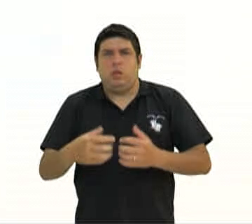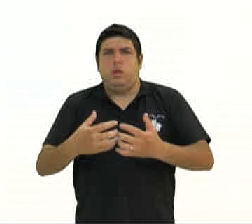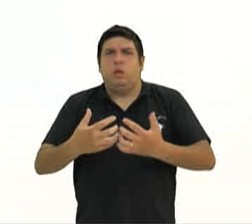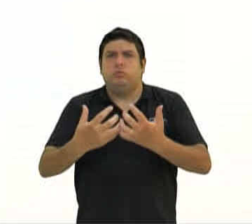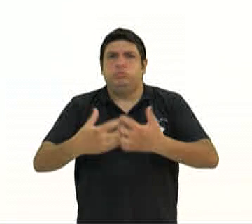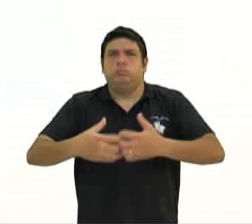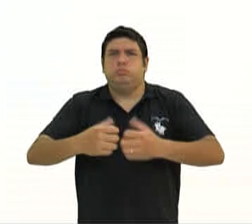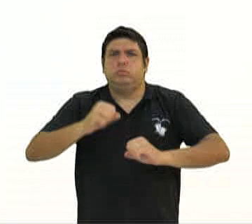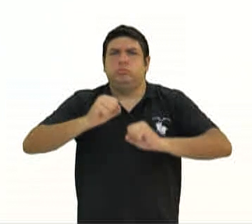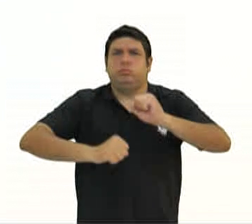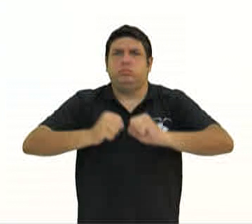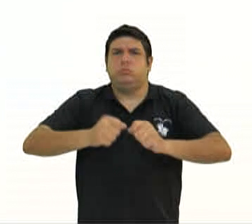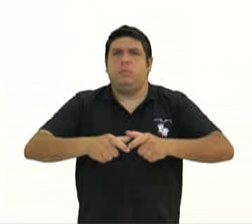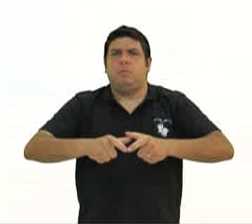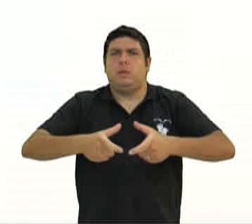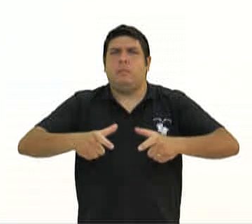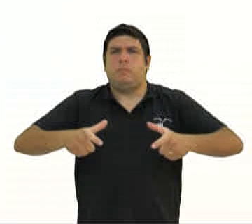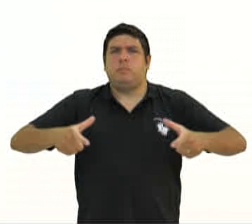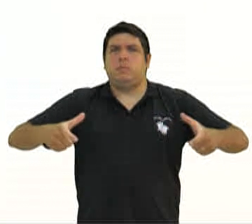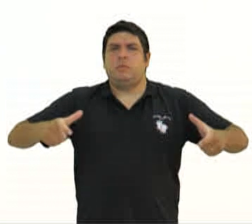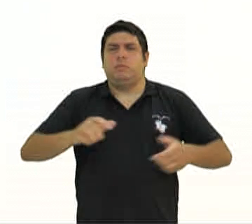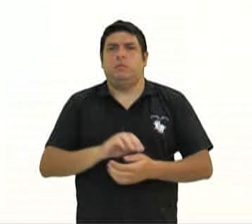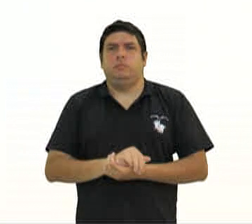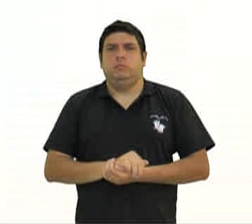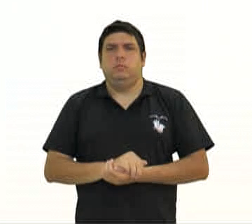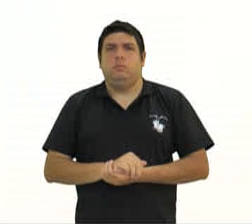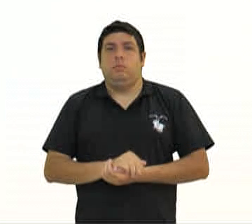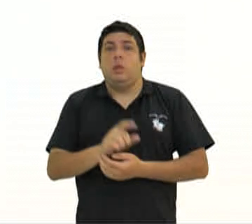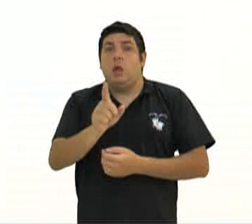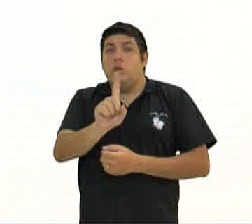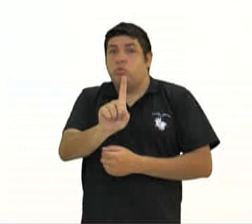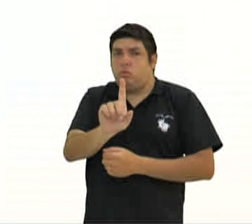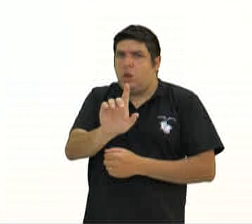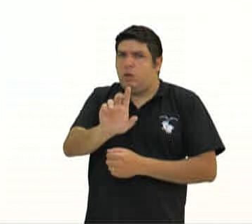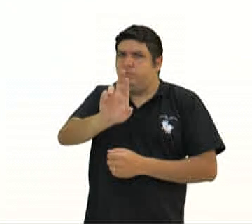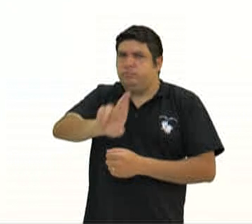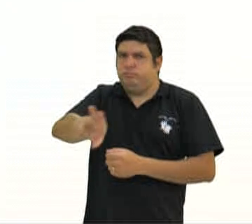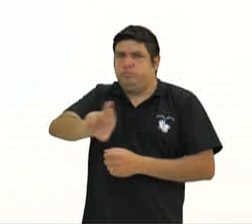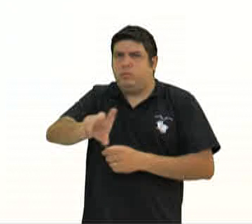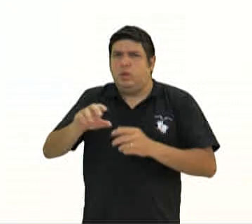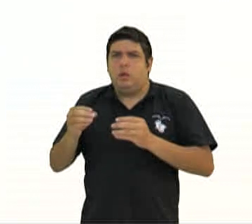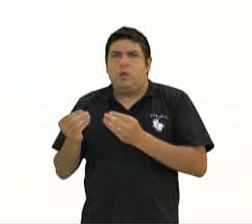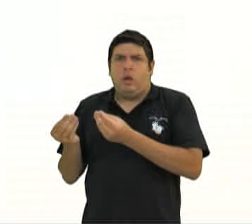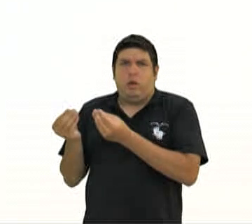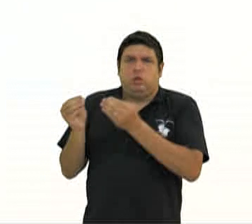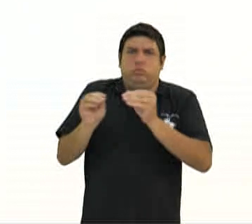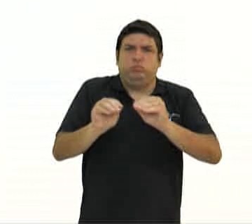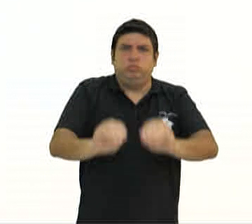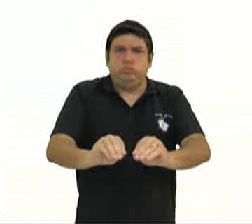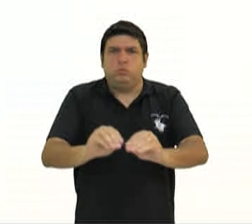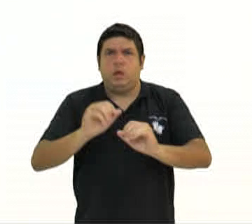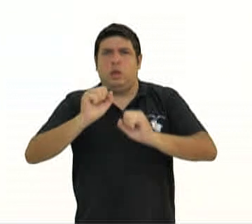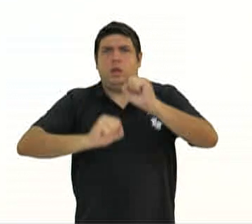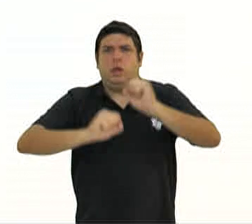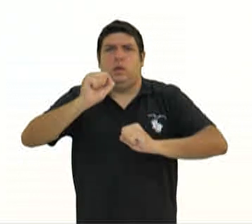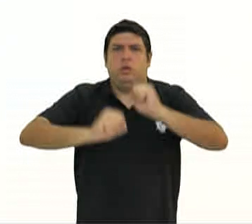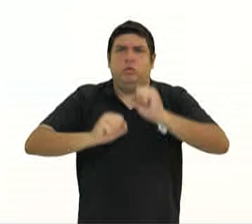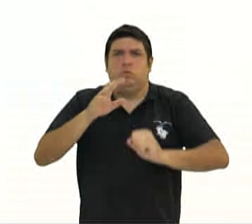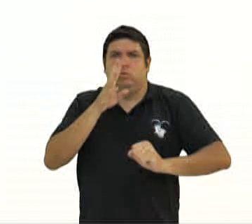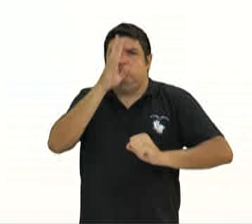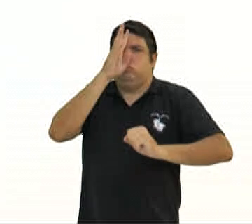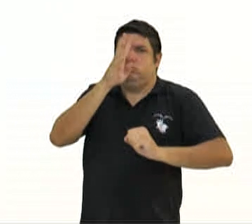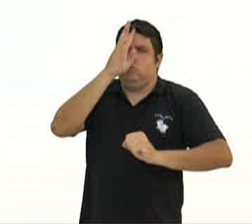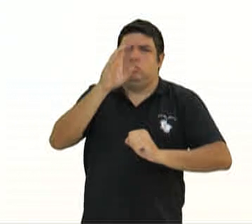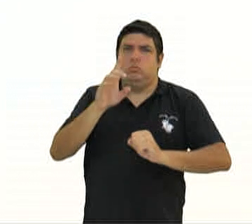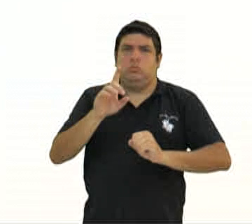industrial. Ou seja, não é a instalação de uma ou outra indústria aleatoriamente, mas